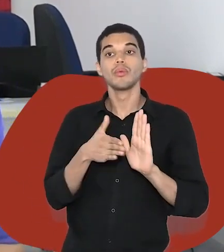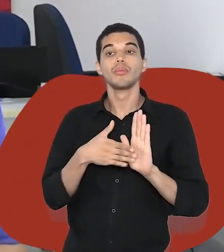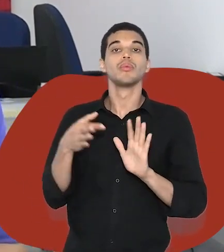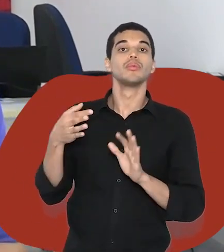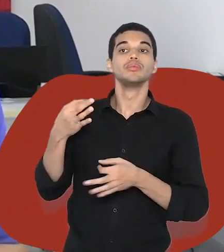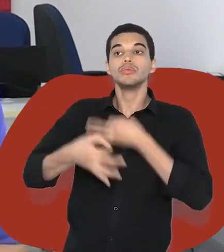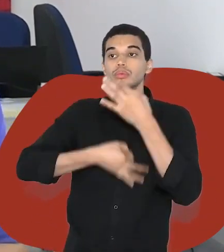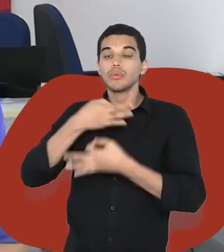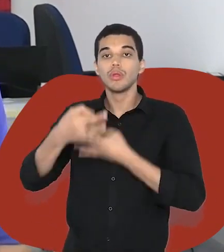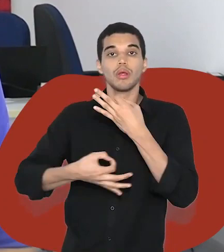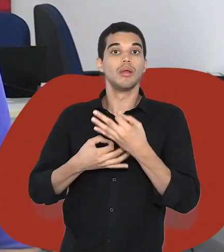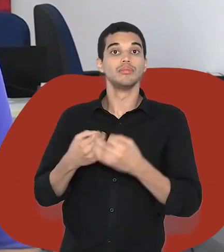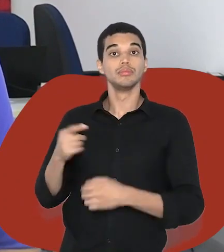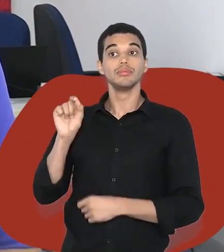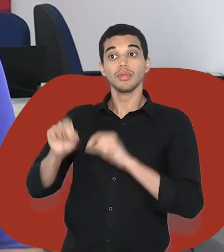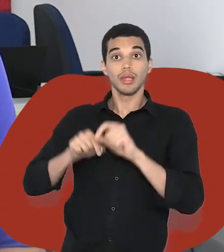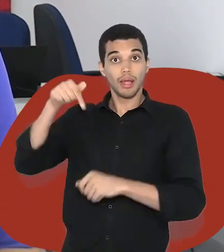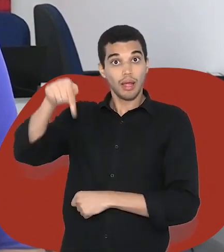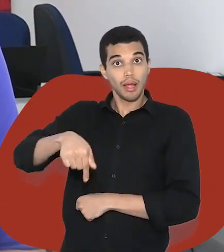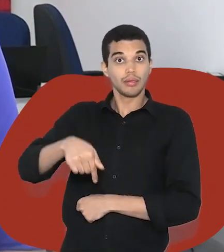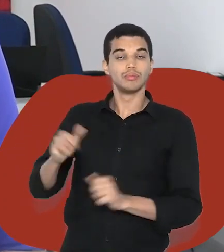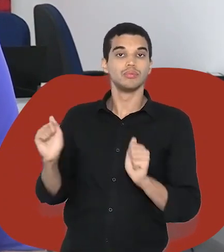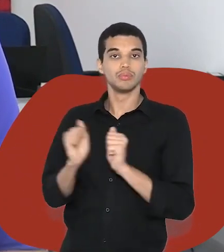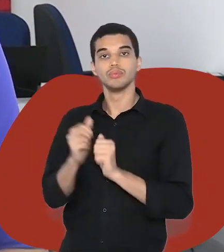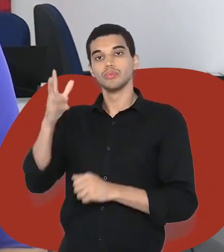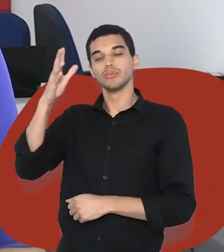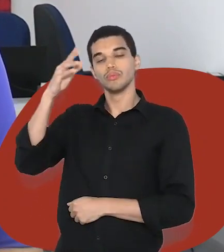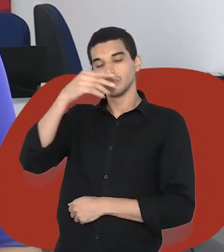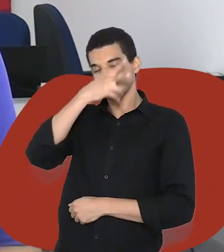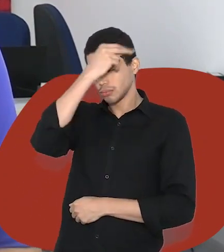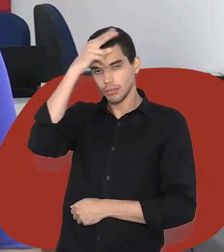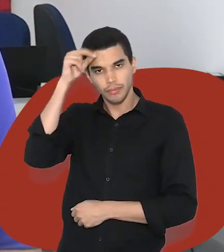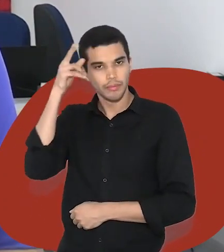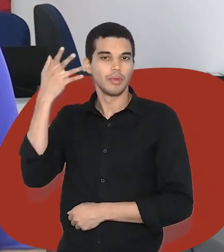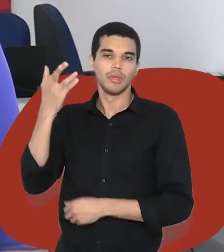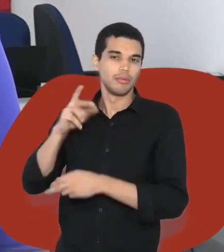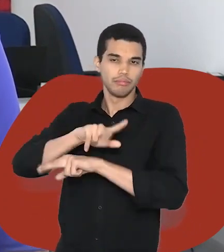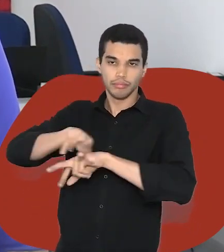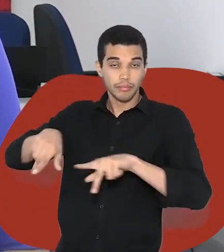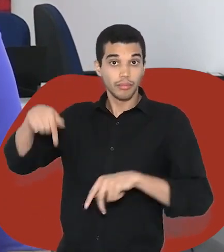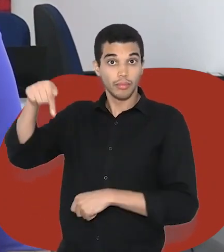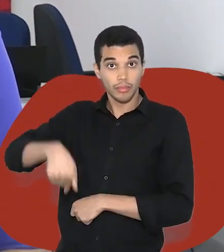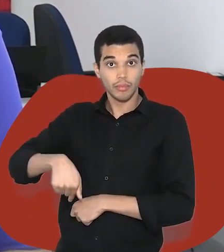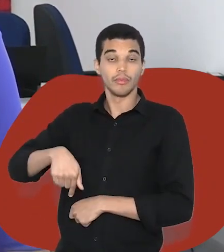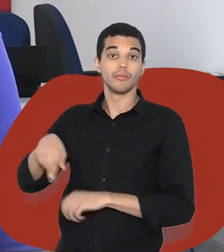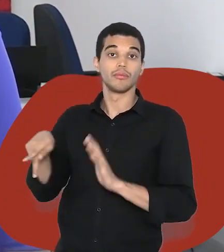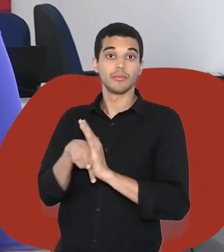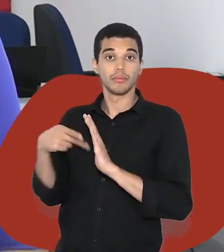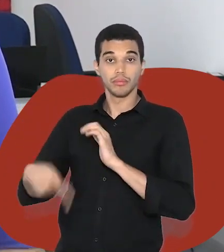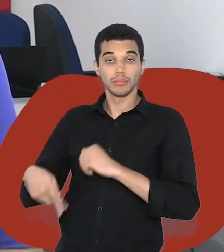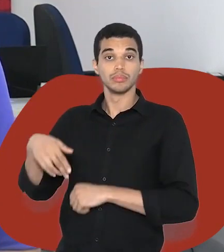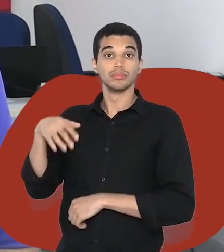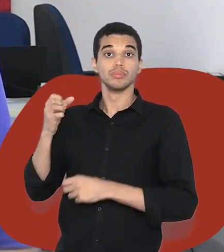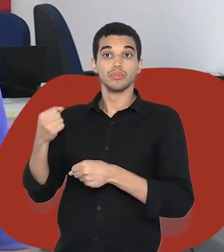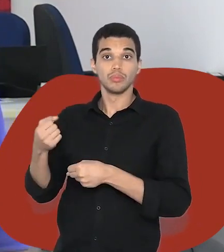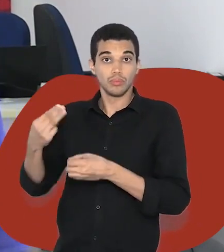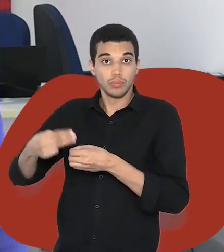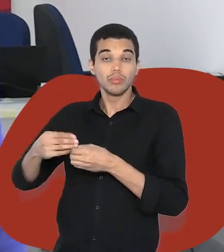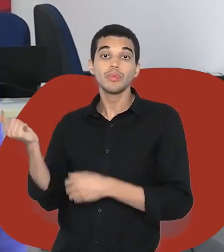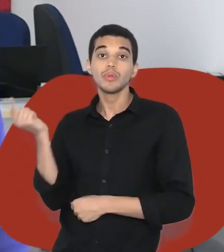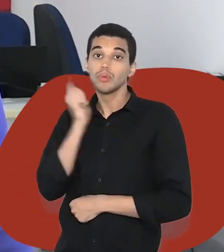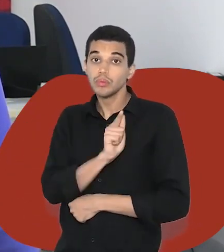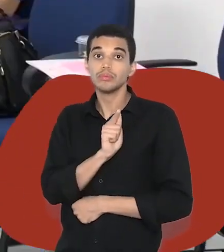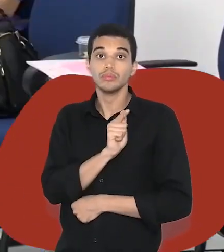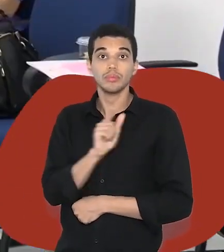buscadas aqui, junto aos gestores municipais, formas dessa rede ser para que essa rede